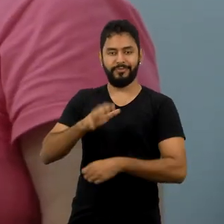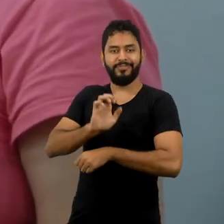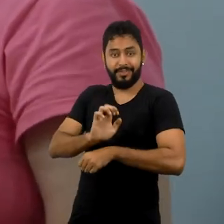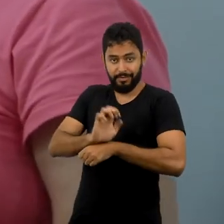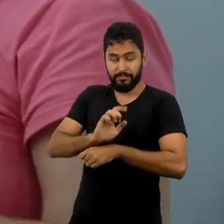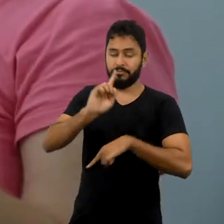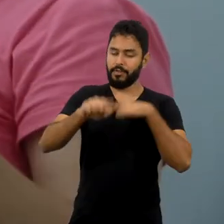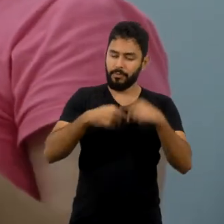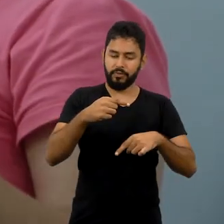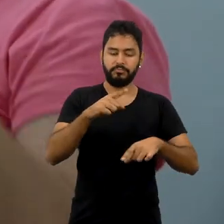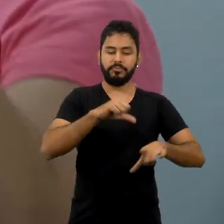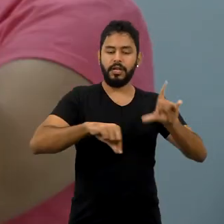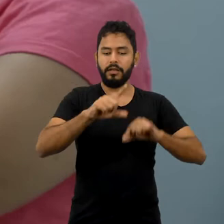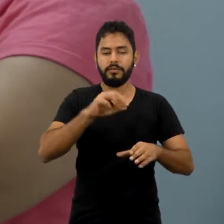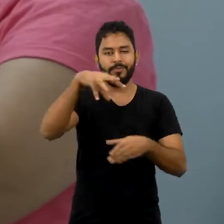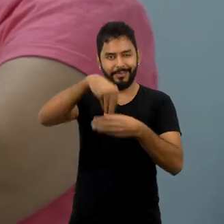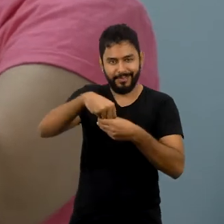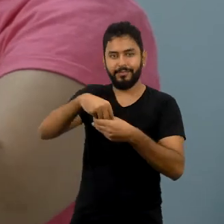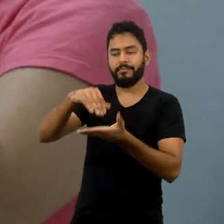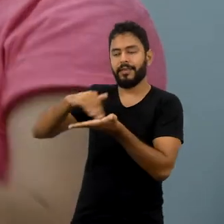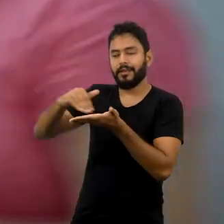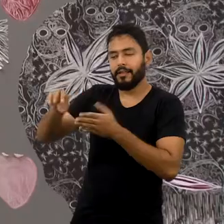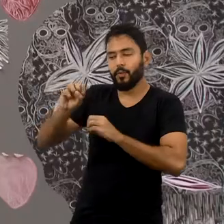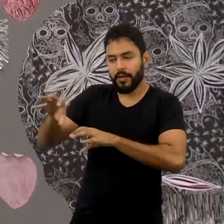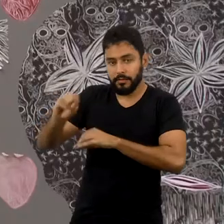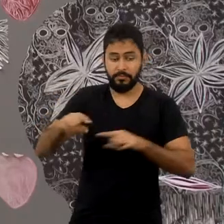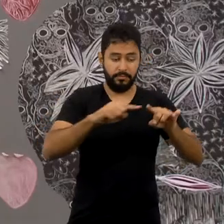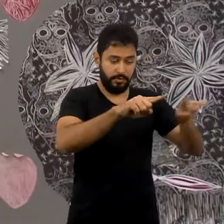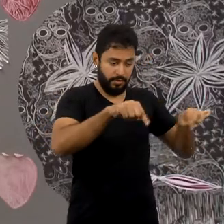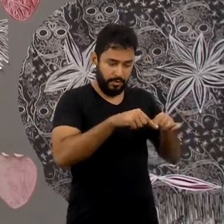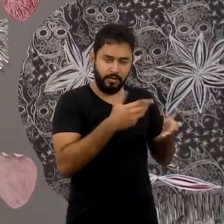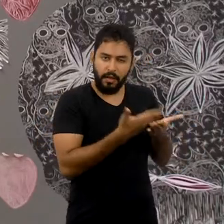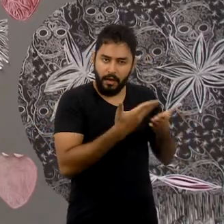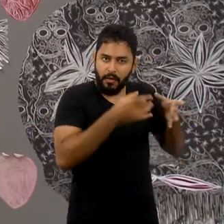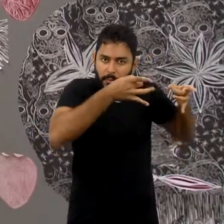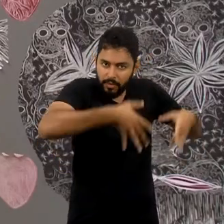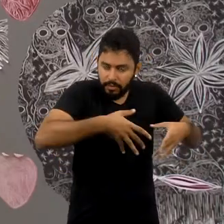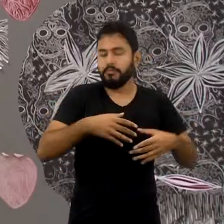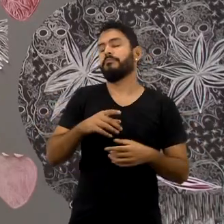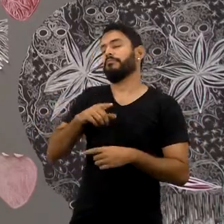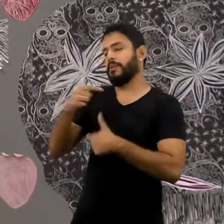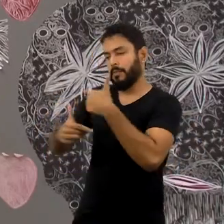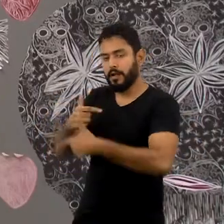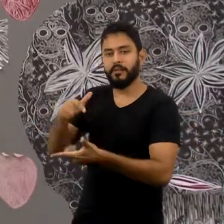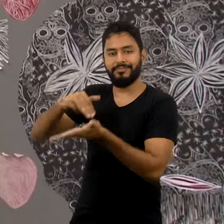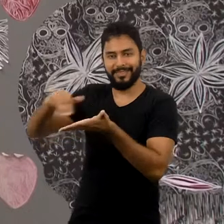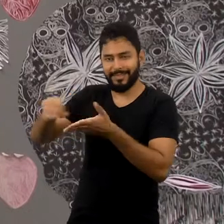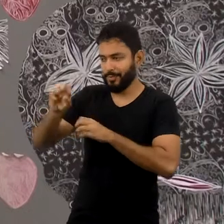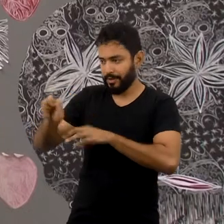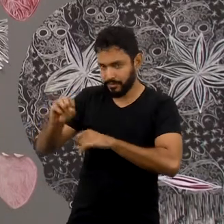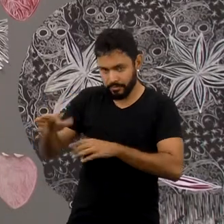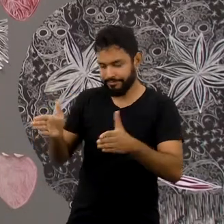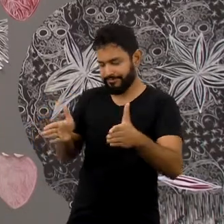uma seleção interna para a Secretaria de Educação, então saí da sala de aula, aí fiquei 5 anos na Secretaria de Educação. Nesse ínter